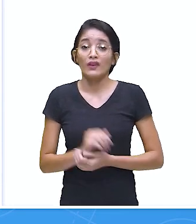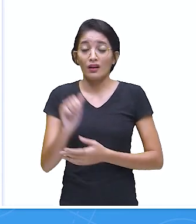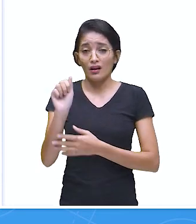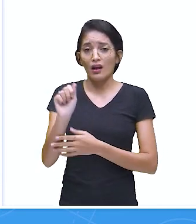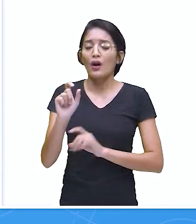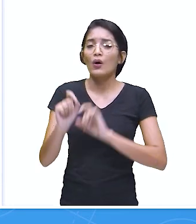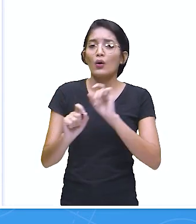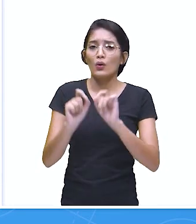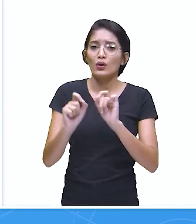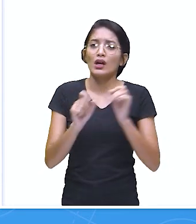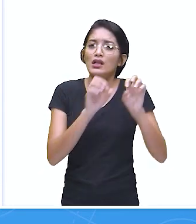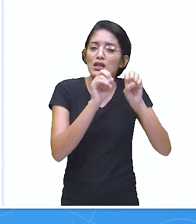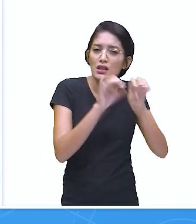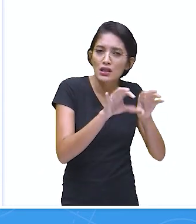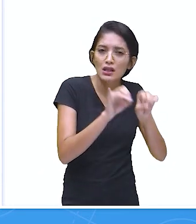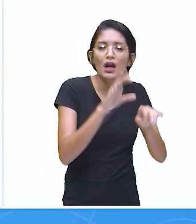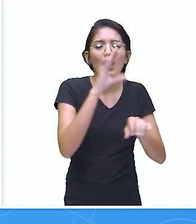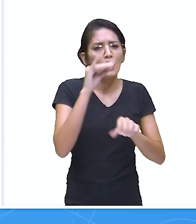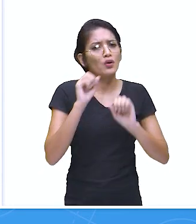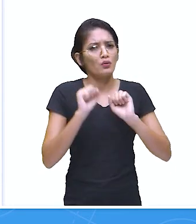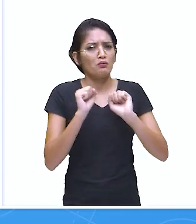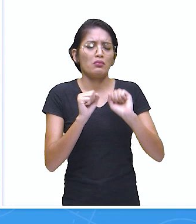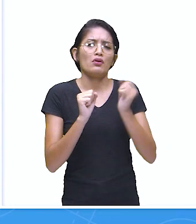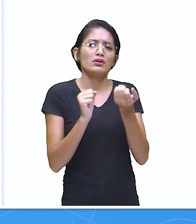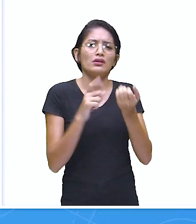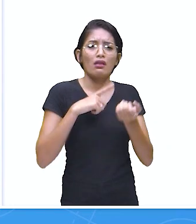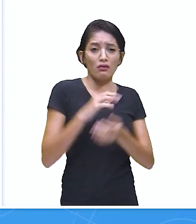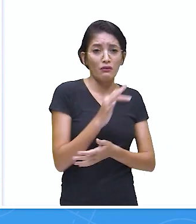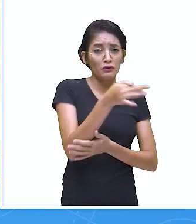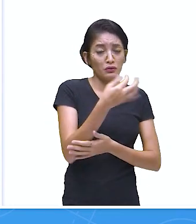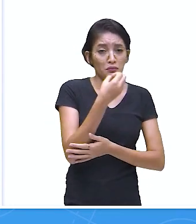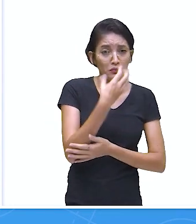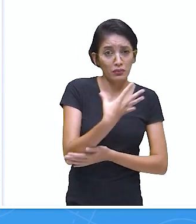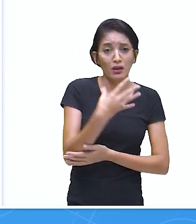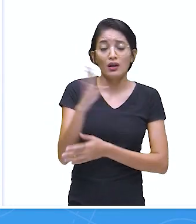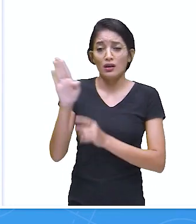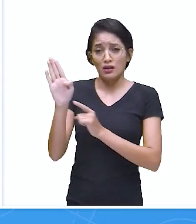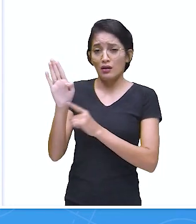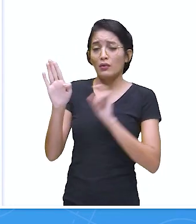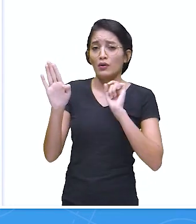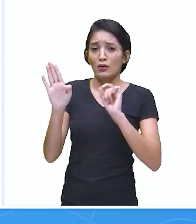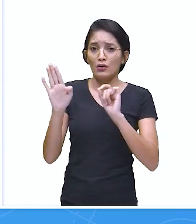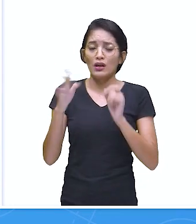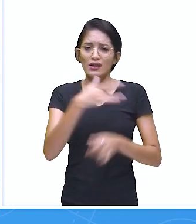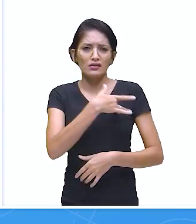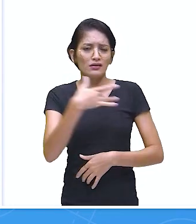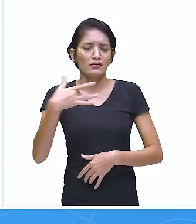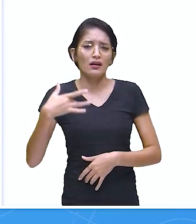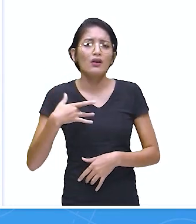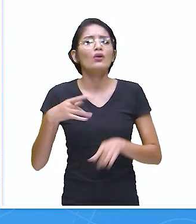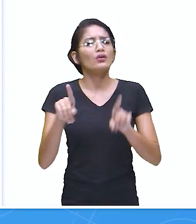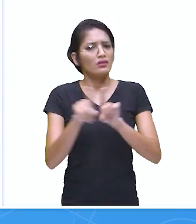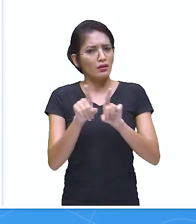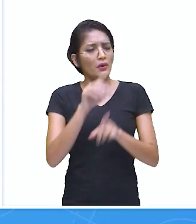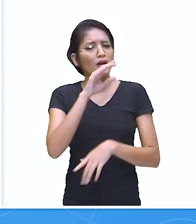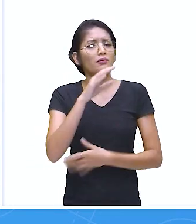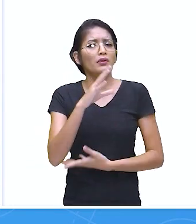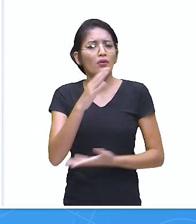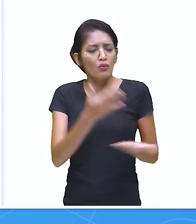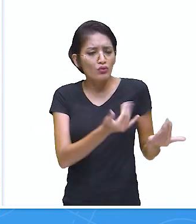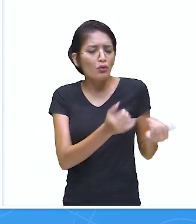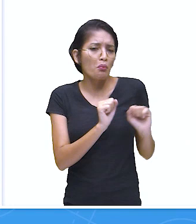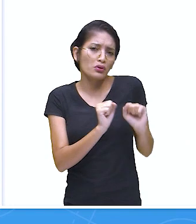é uma alternativa para que o jovem pudesse ser orientado para um futuro melhor. E letra B, saúde, uma alternativa para que o jovem possa se